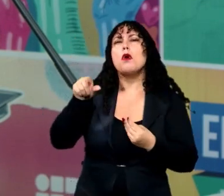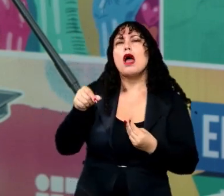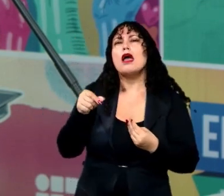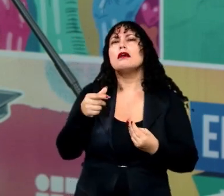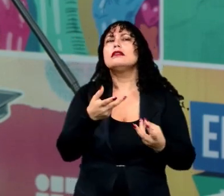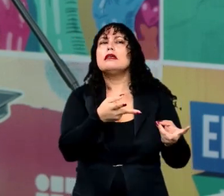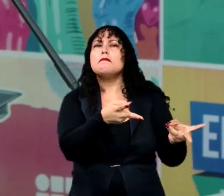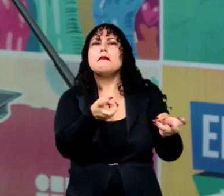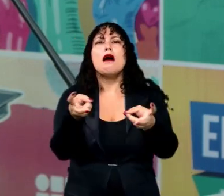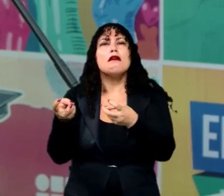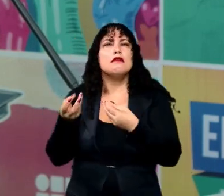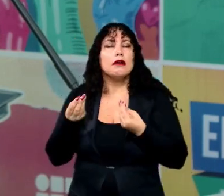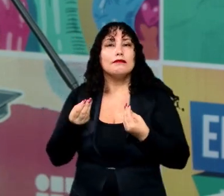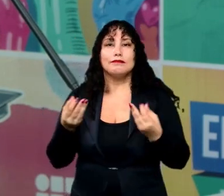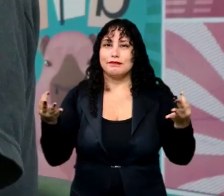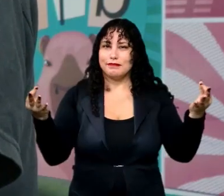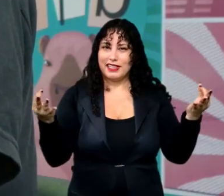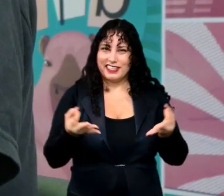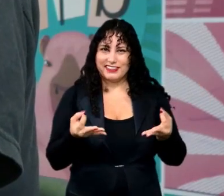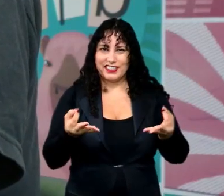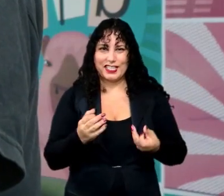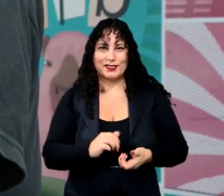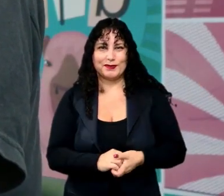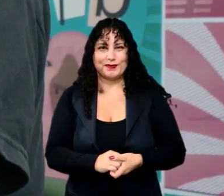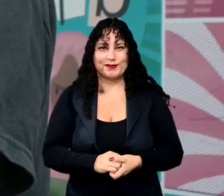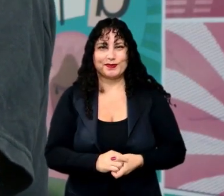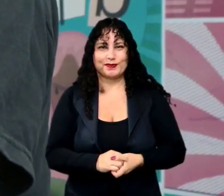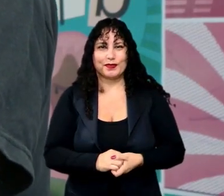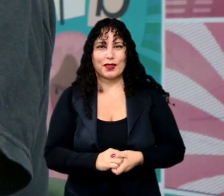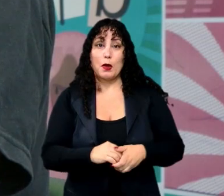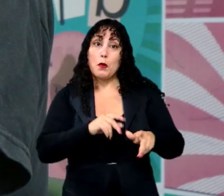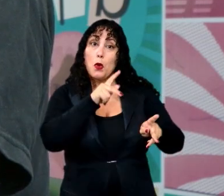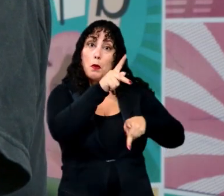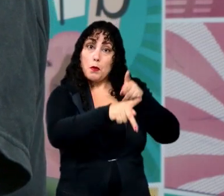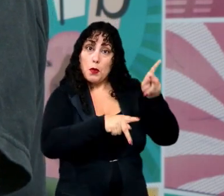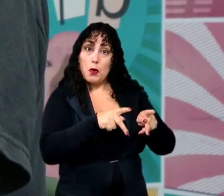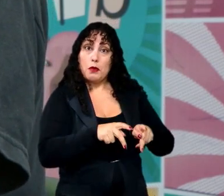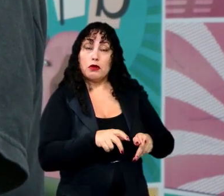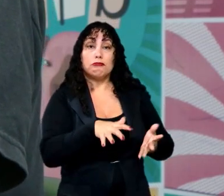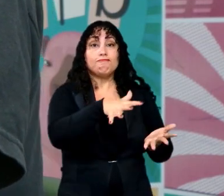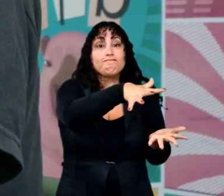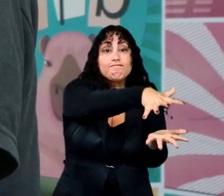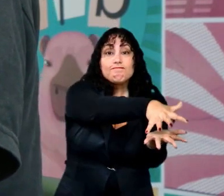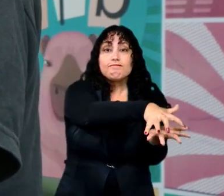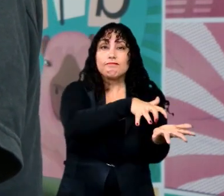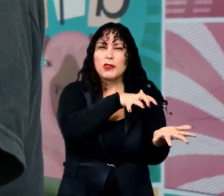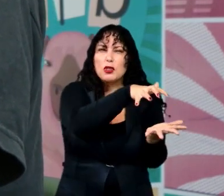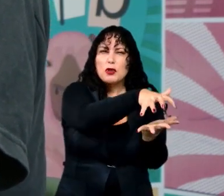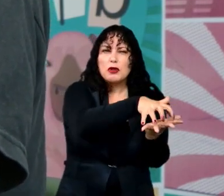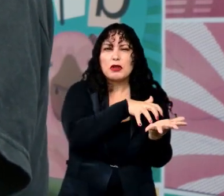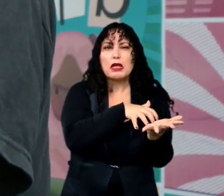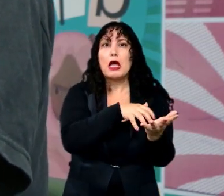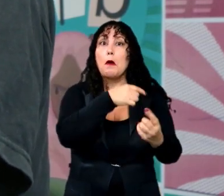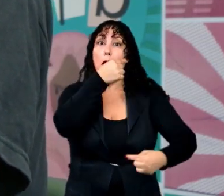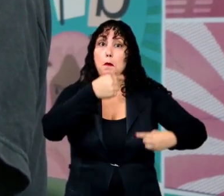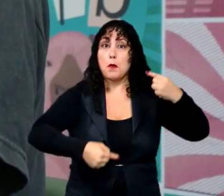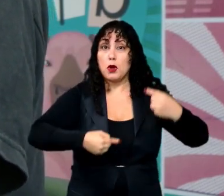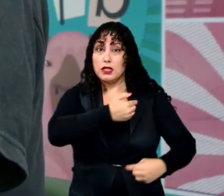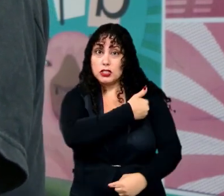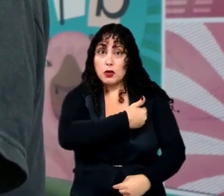percebe perfeito eh pro público Rural é uma é uma verba é uma política